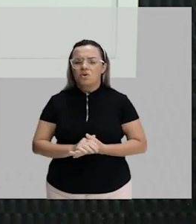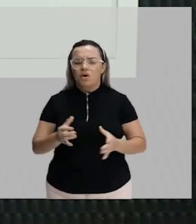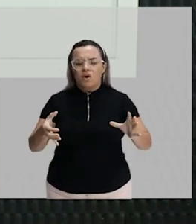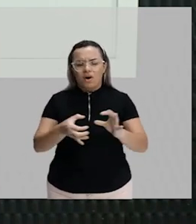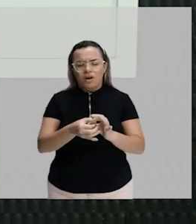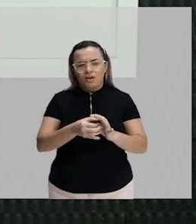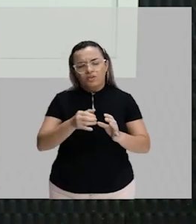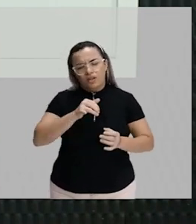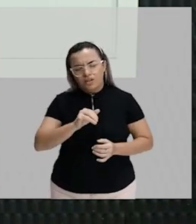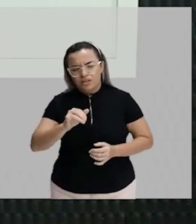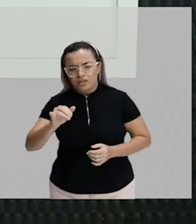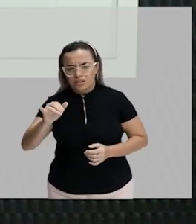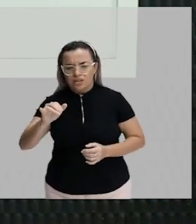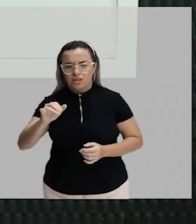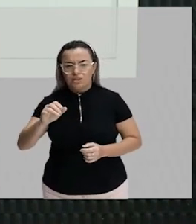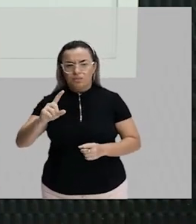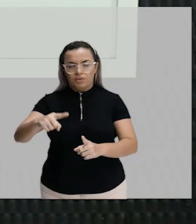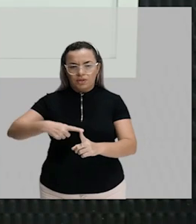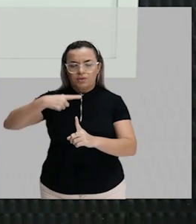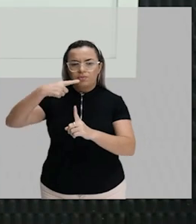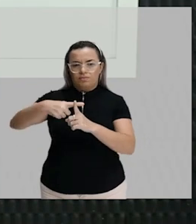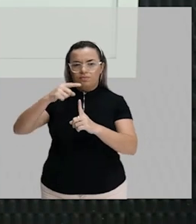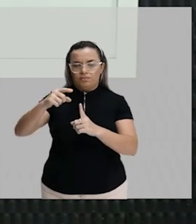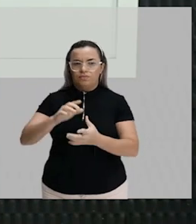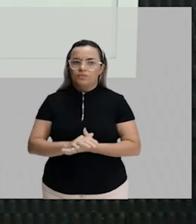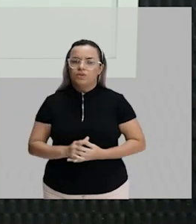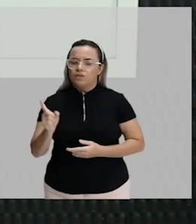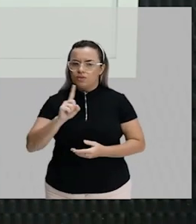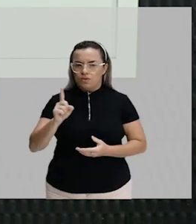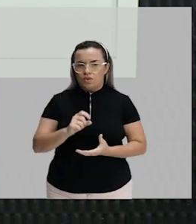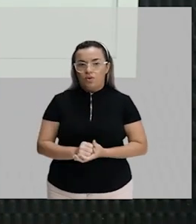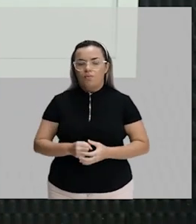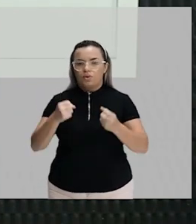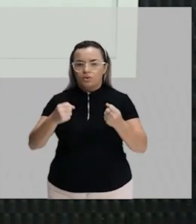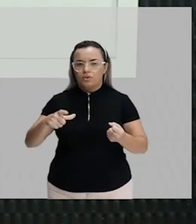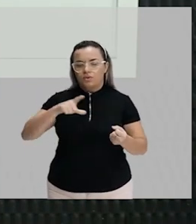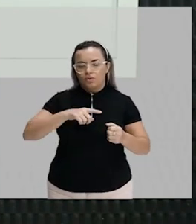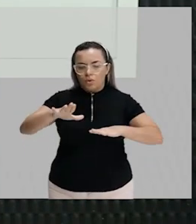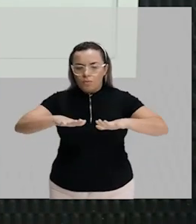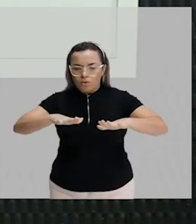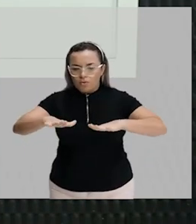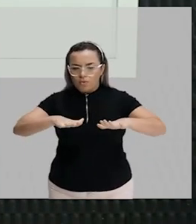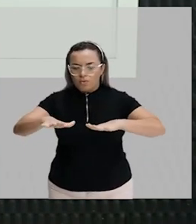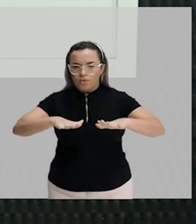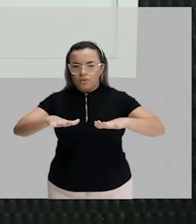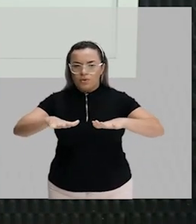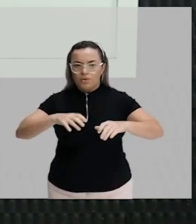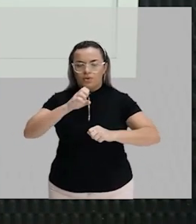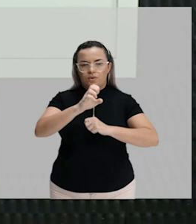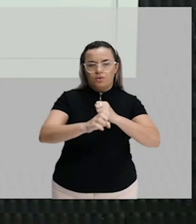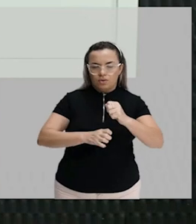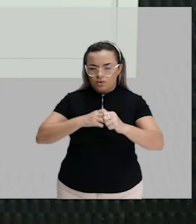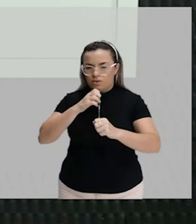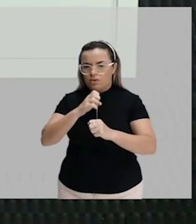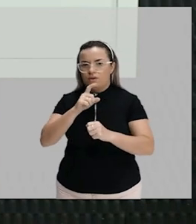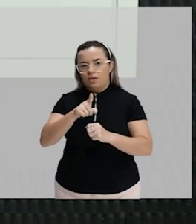pode ter uma situação que você pode ter o movimento de um elétron aí você vai tratar a regra da da mão direita do jeito